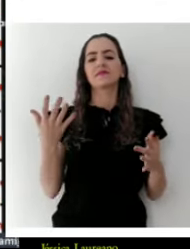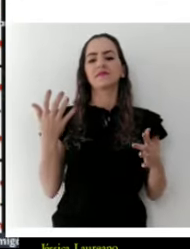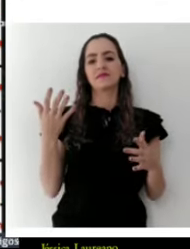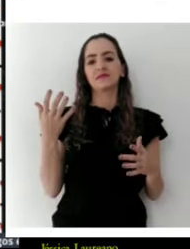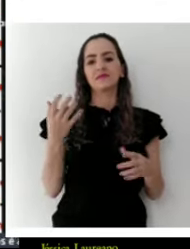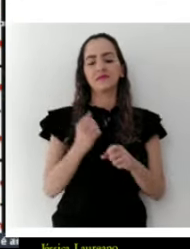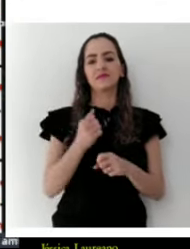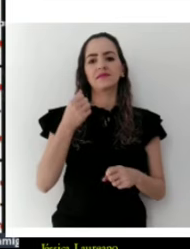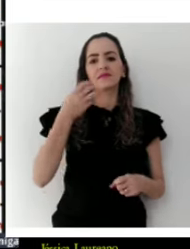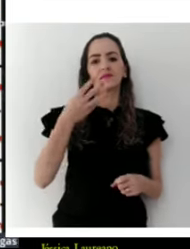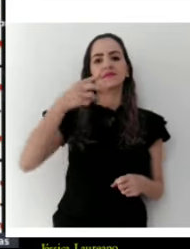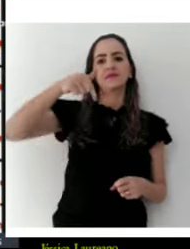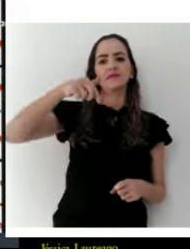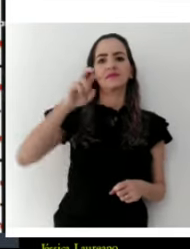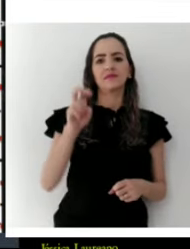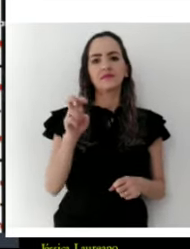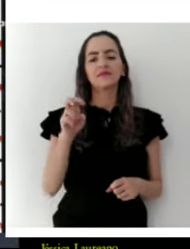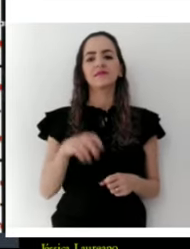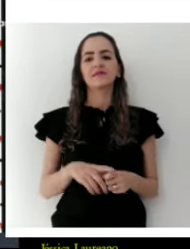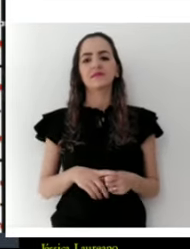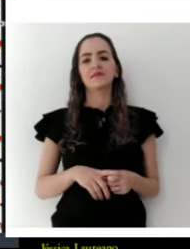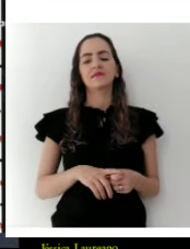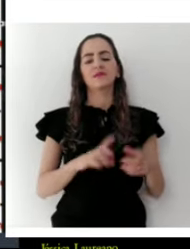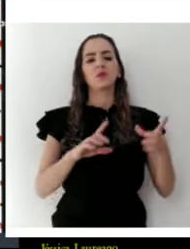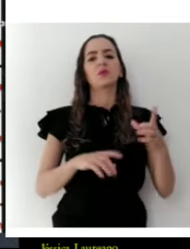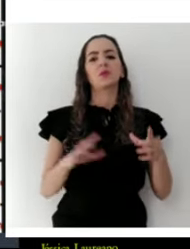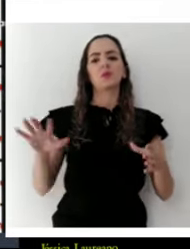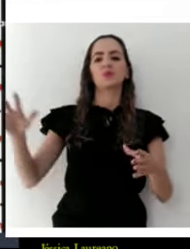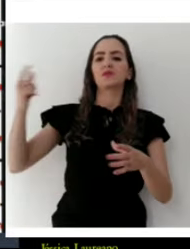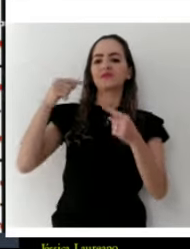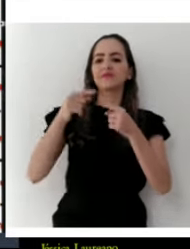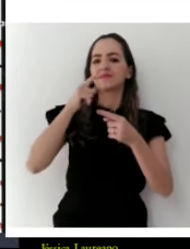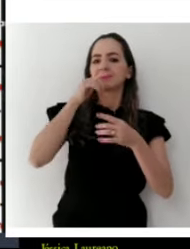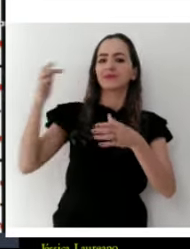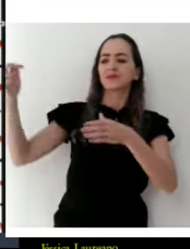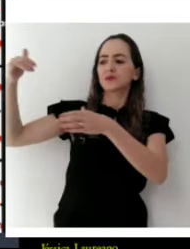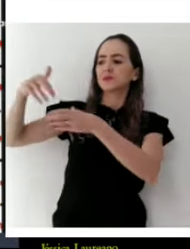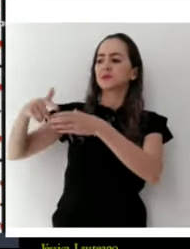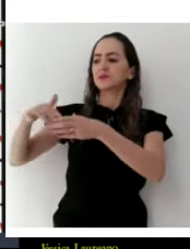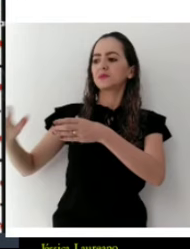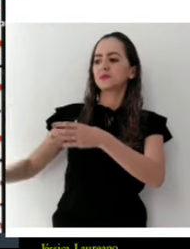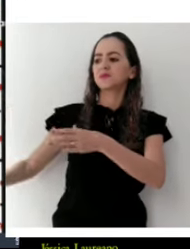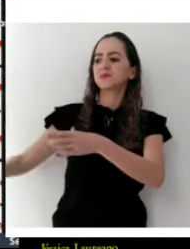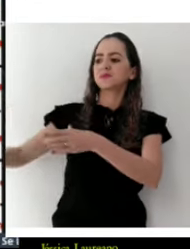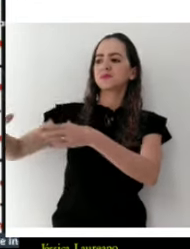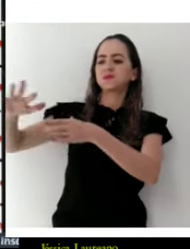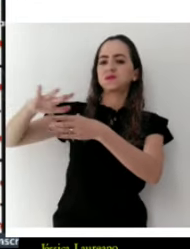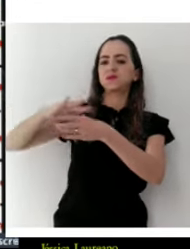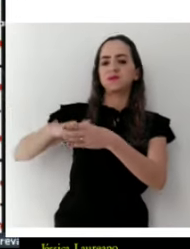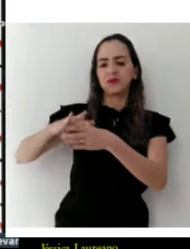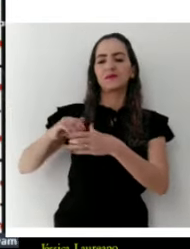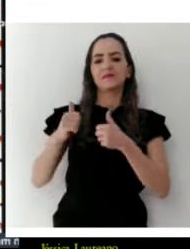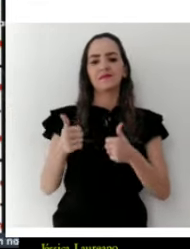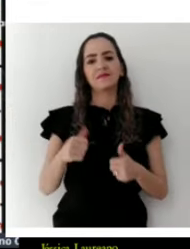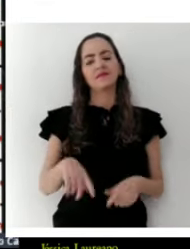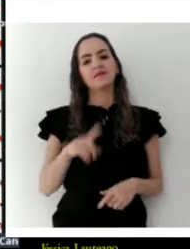375. Aí chegou e encheu o tanque todo. Aí, gente, essa conta aí, para você não ficar fazendo assim, você pode fazer esse tipo